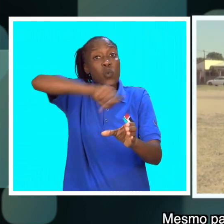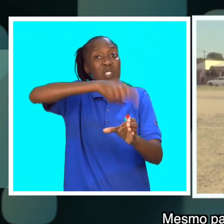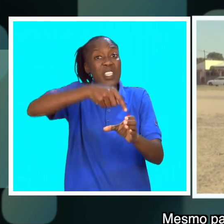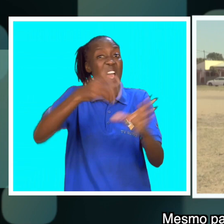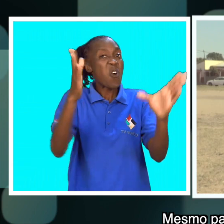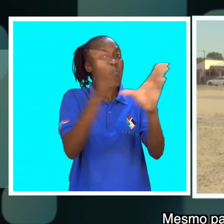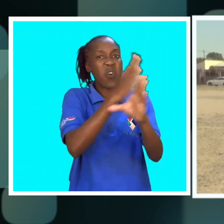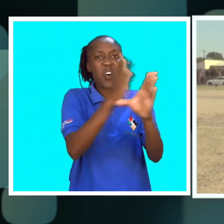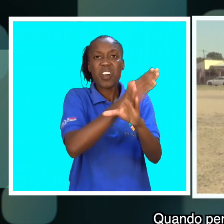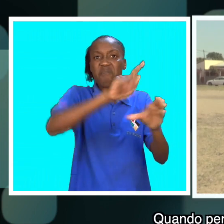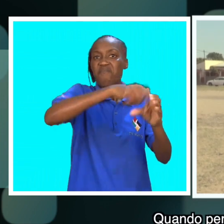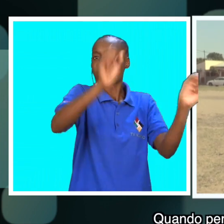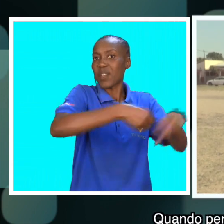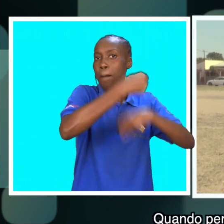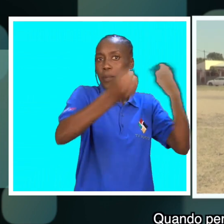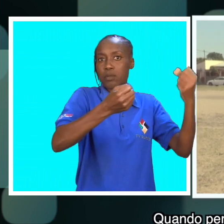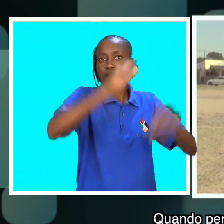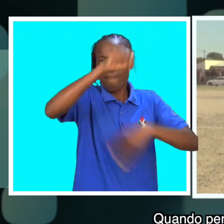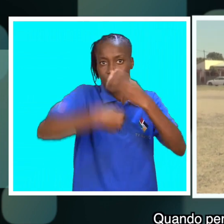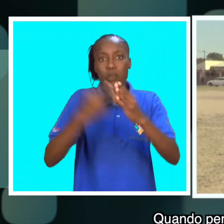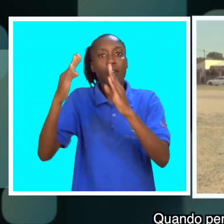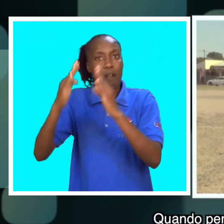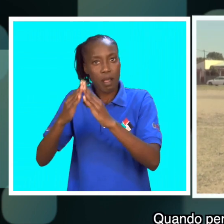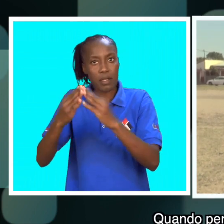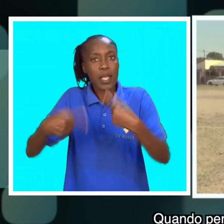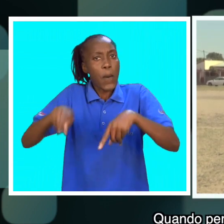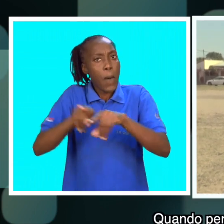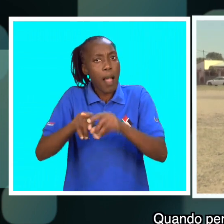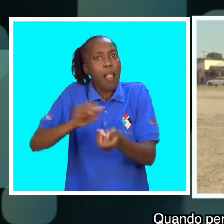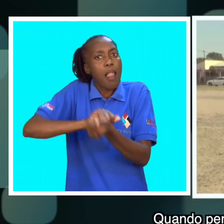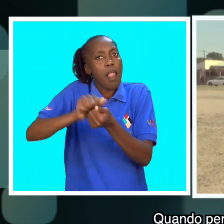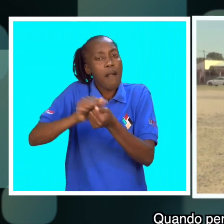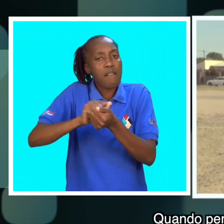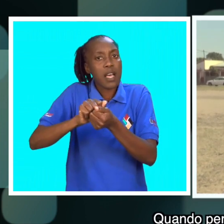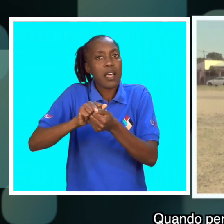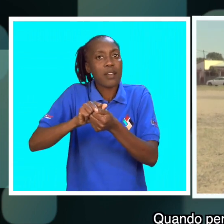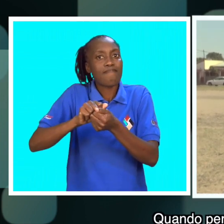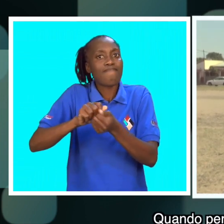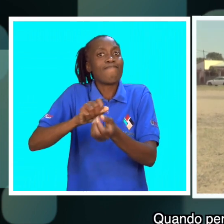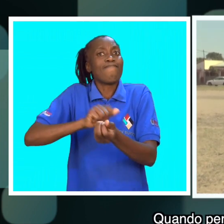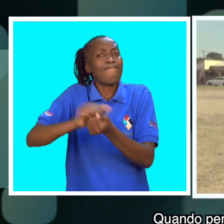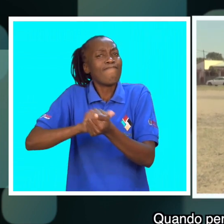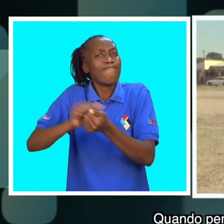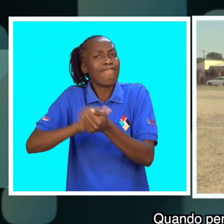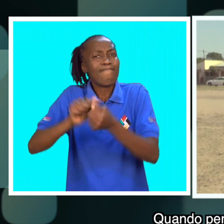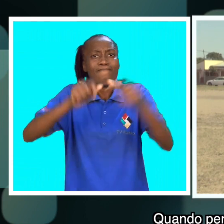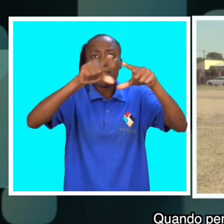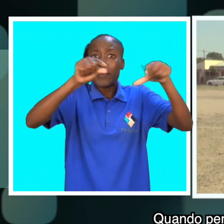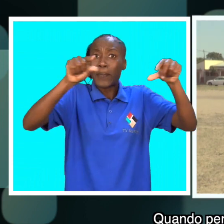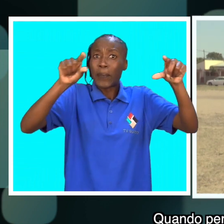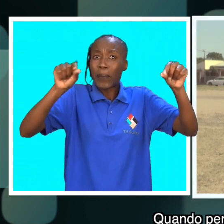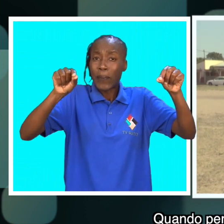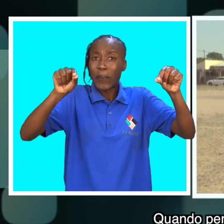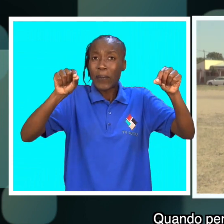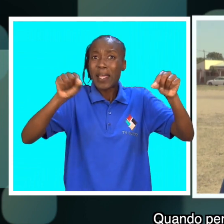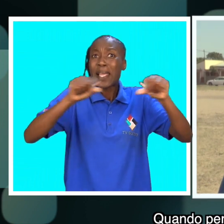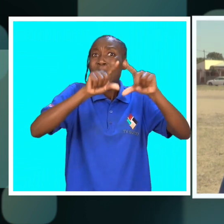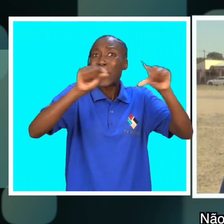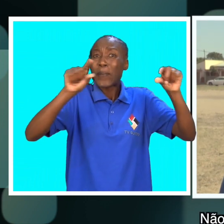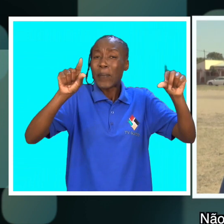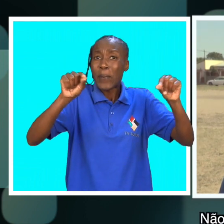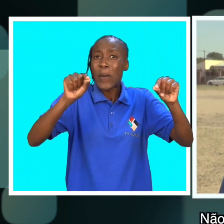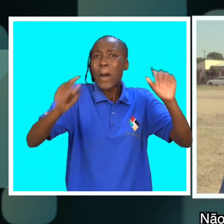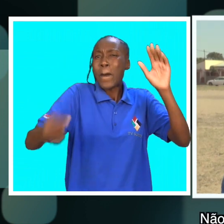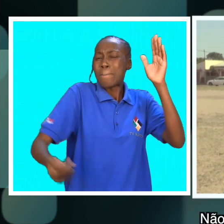ficarmos fora do quintal, não podemos. Mesmo se você lavar a roupa para pendurar, não acontece... Aliás, roupa